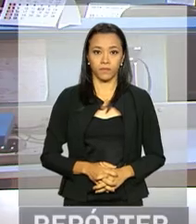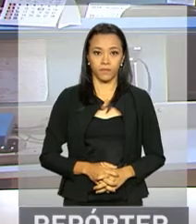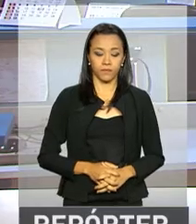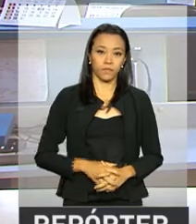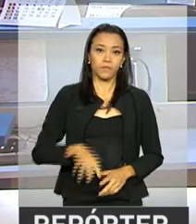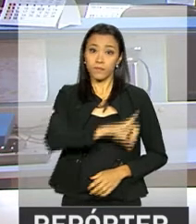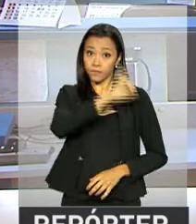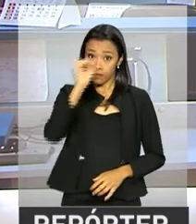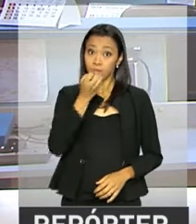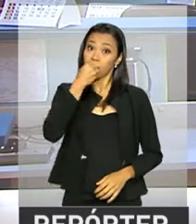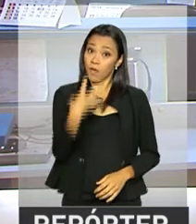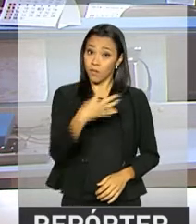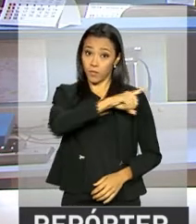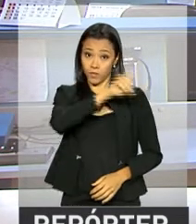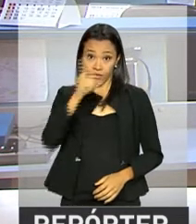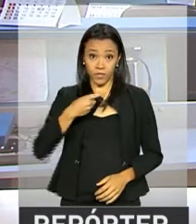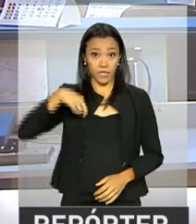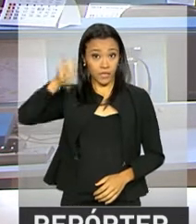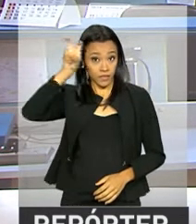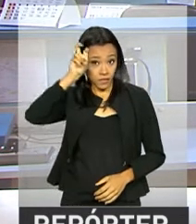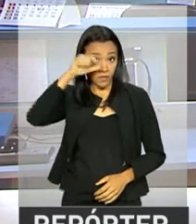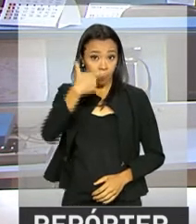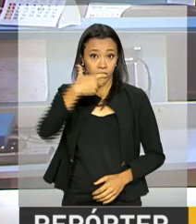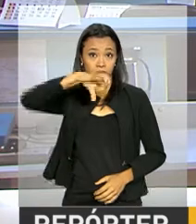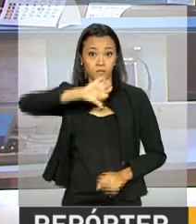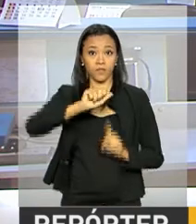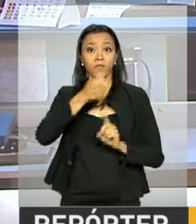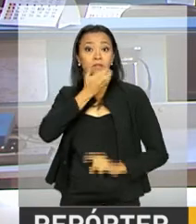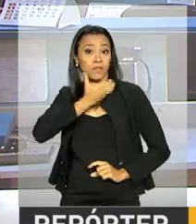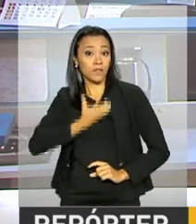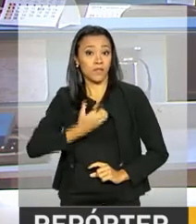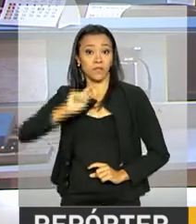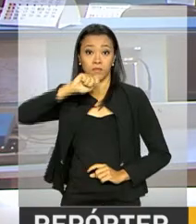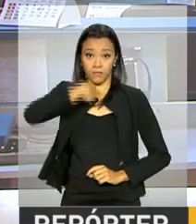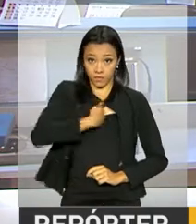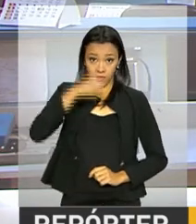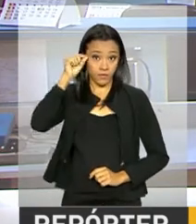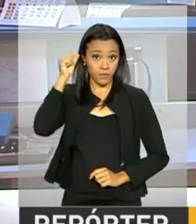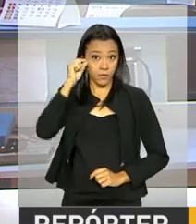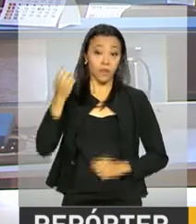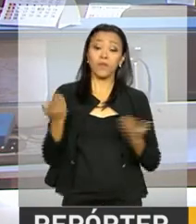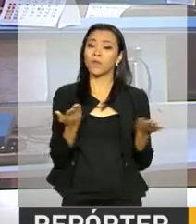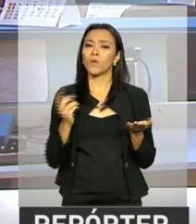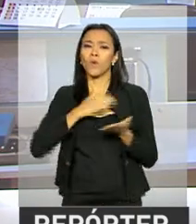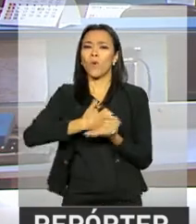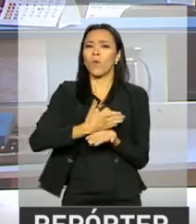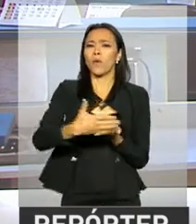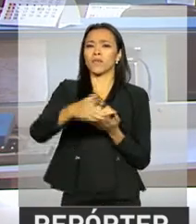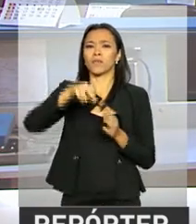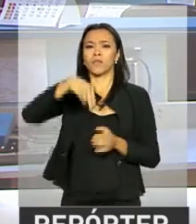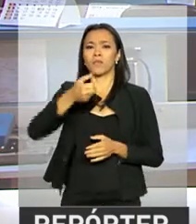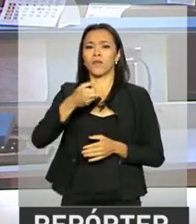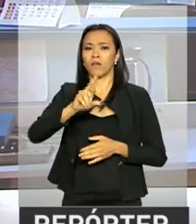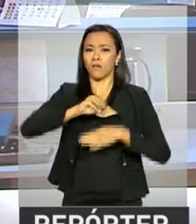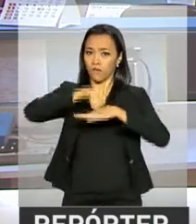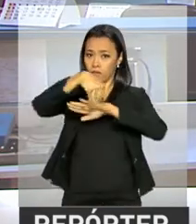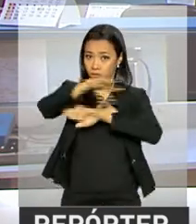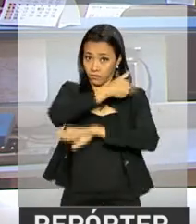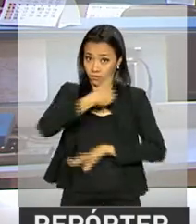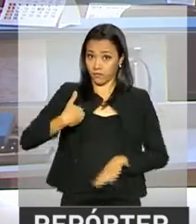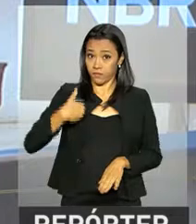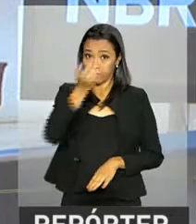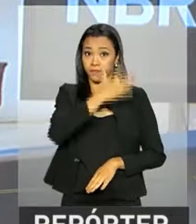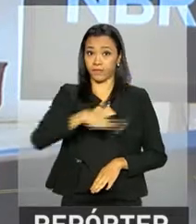olá bom dia quinta-feira 29 de dezembro alarcón eo repórter nbr começa agora com as notícias do governo